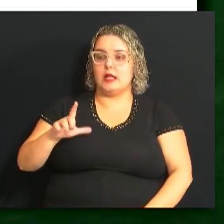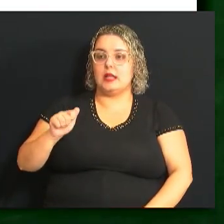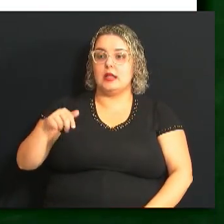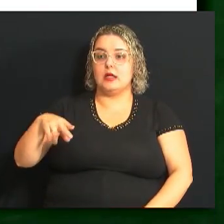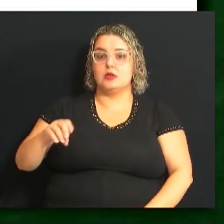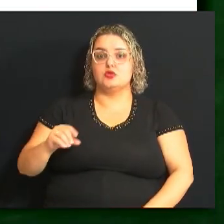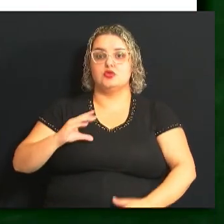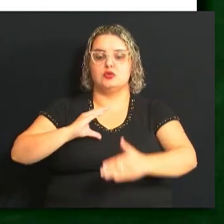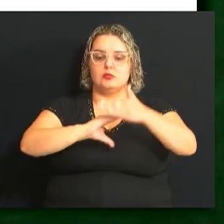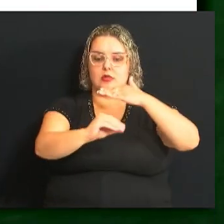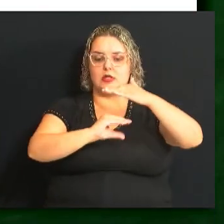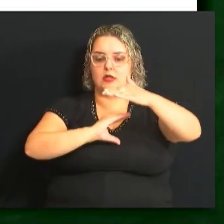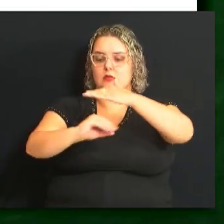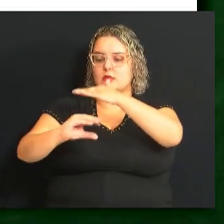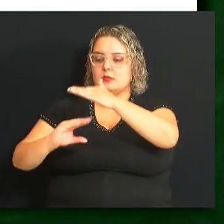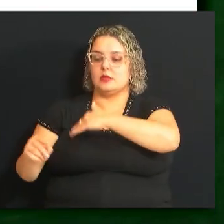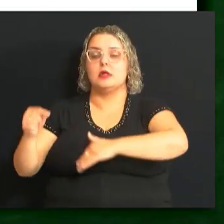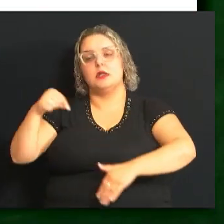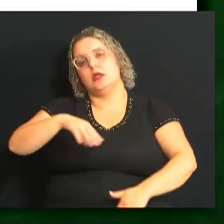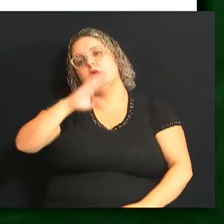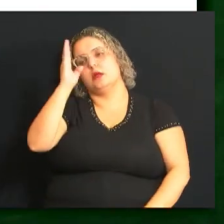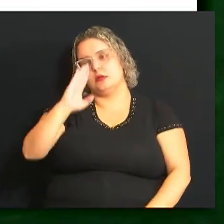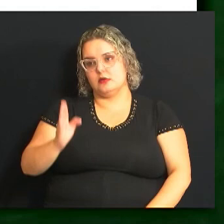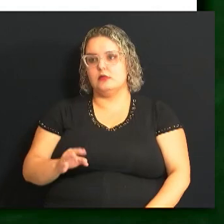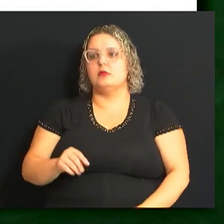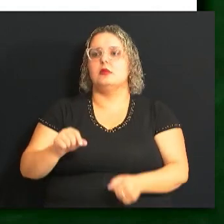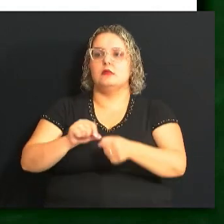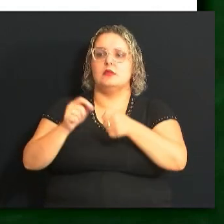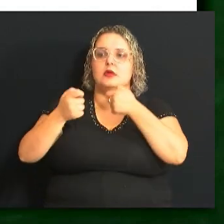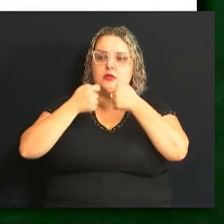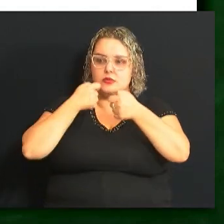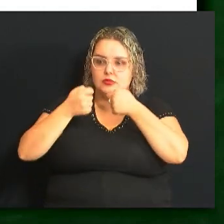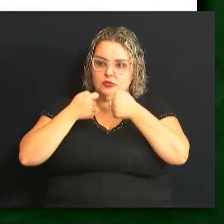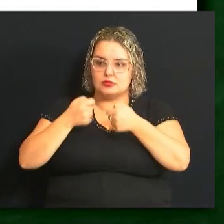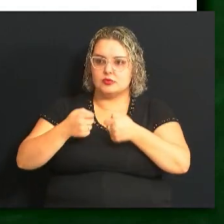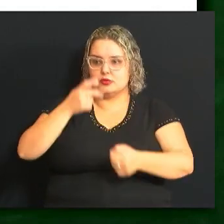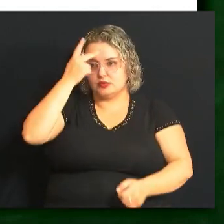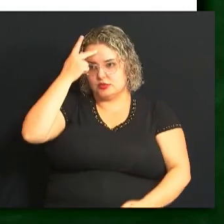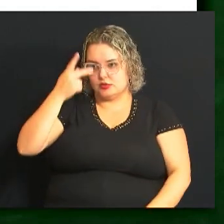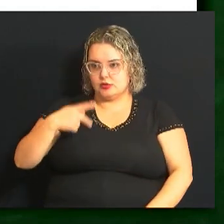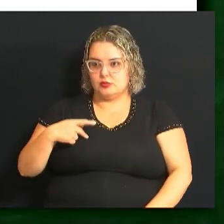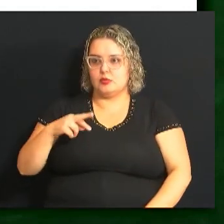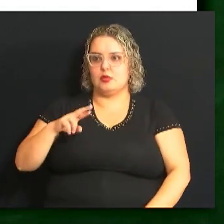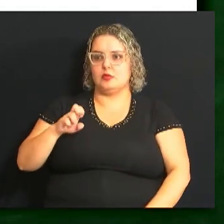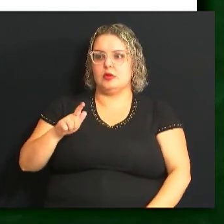países, e no caso aqui o Brasil. Também ele fez uma entrevista, no caso, com o próprio refugiado